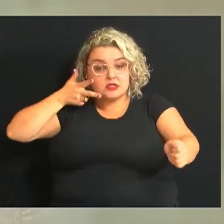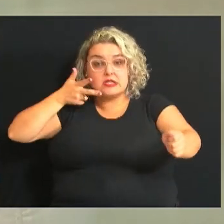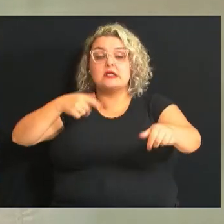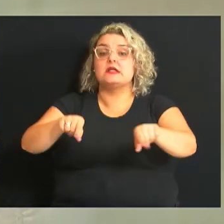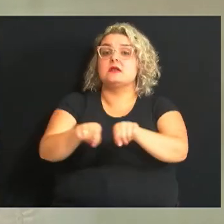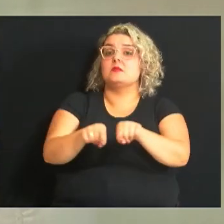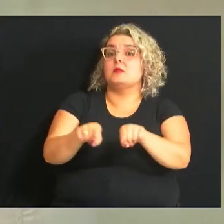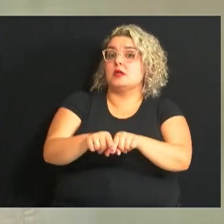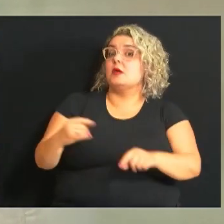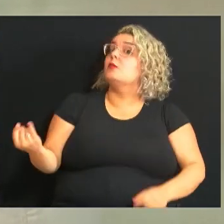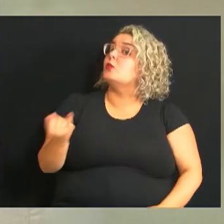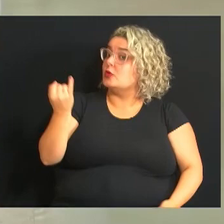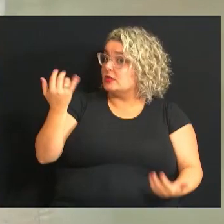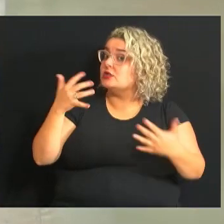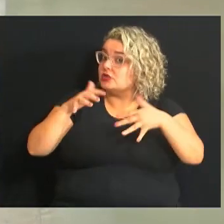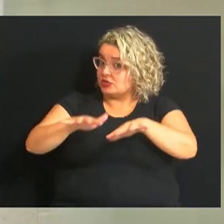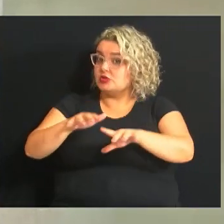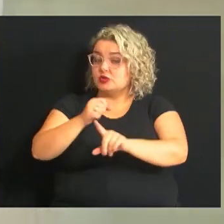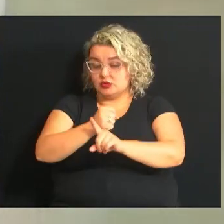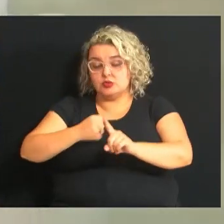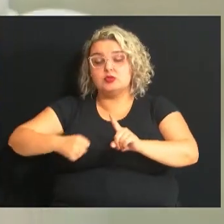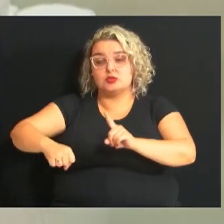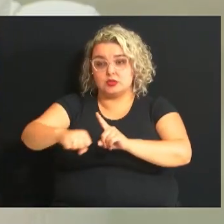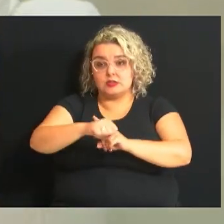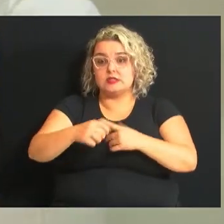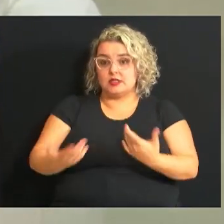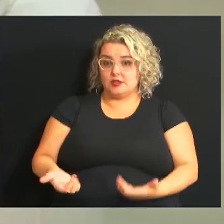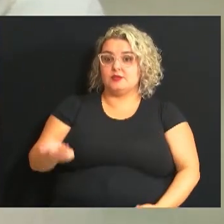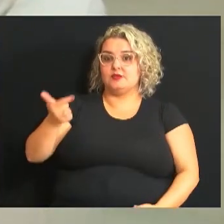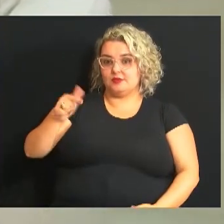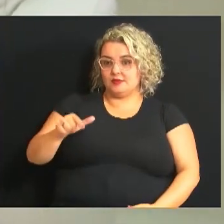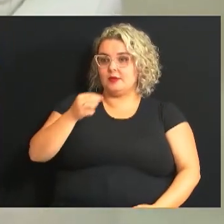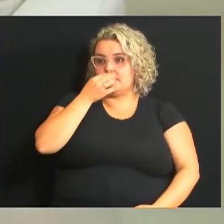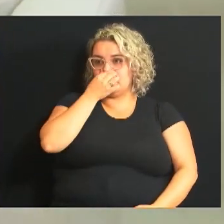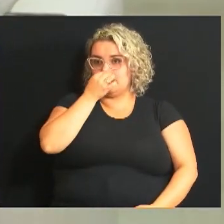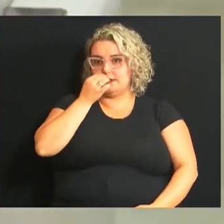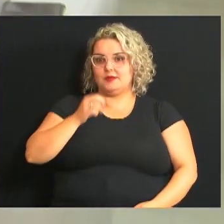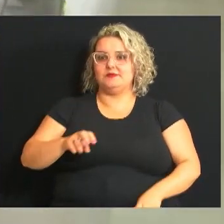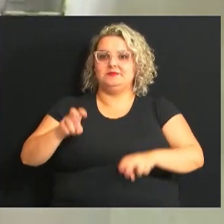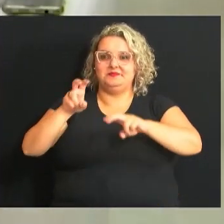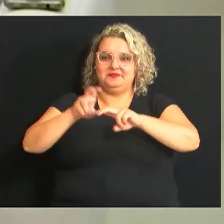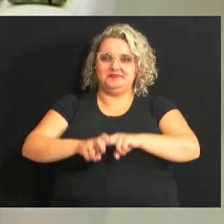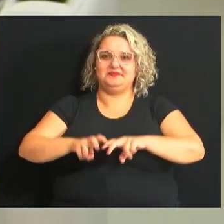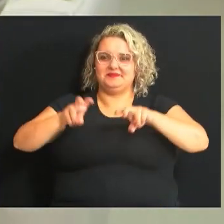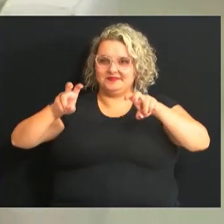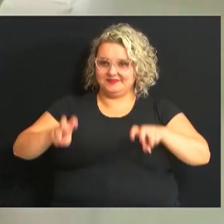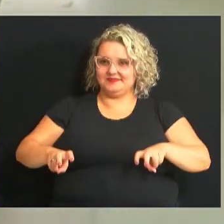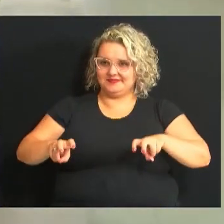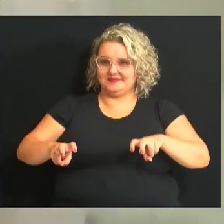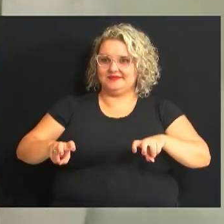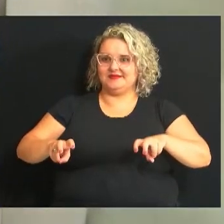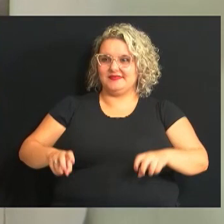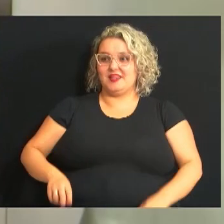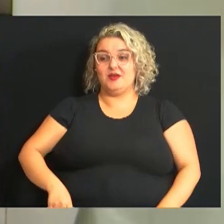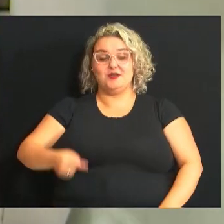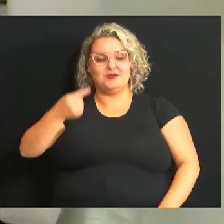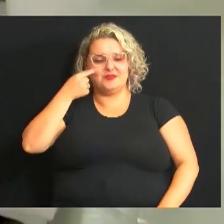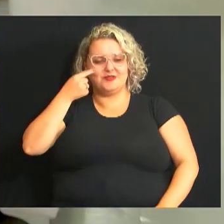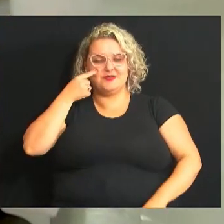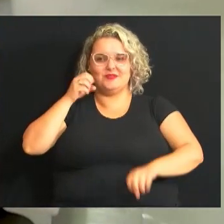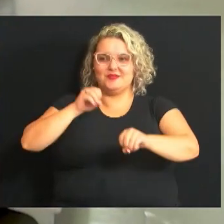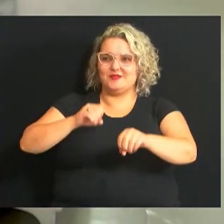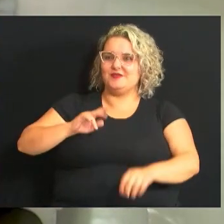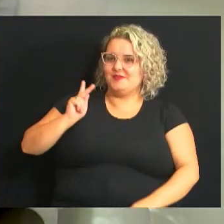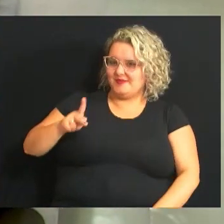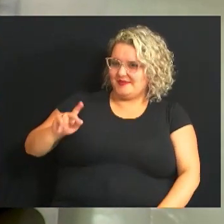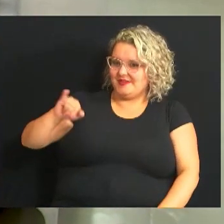inclusão social, estou aqui mais uma vez, não é? Tem cadeira cativa já aqui no quadro De Olho na Educação, o professor José Alves.